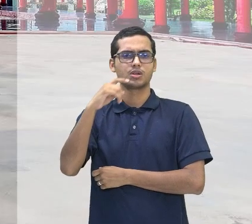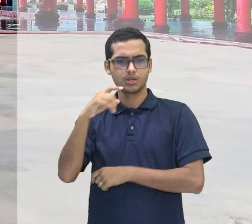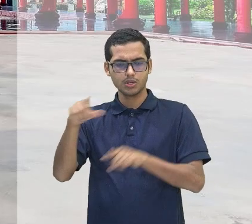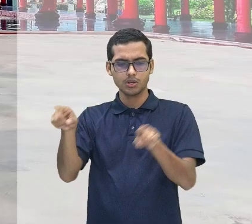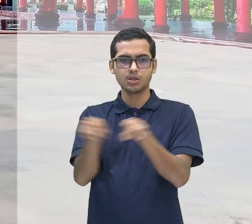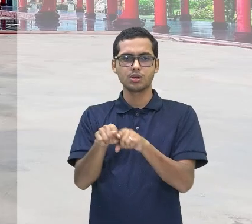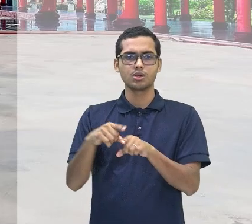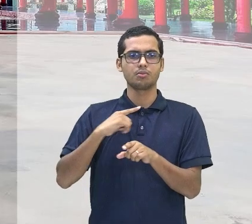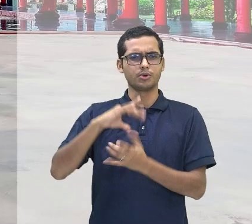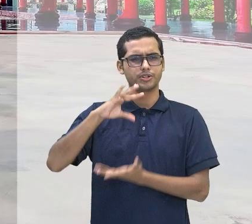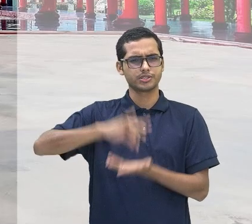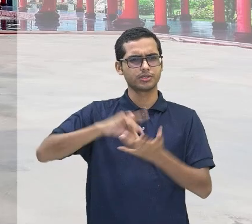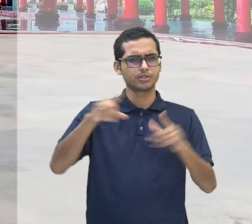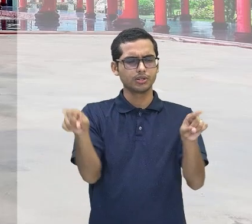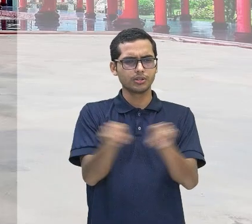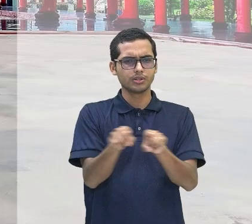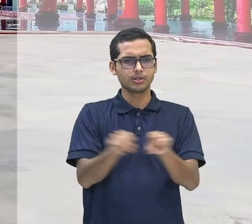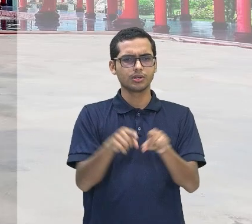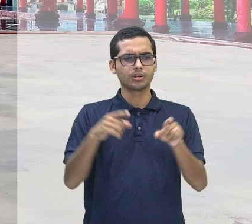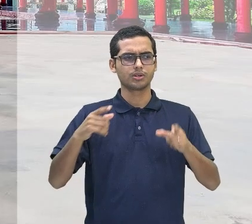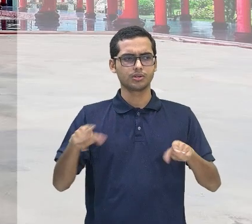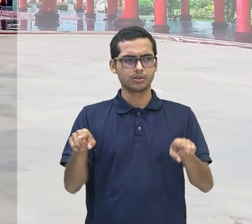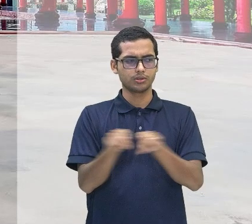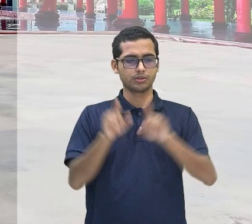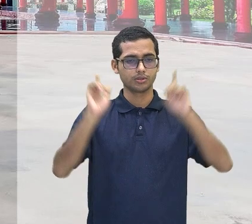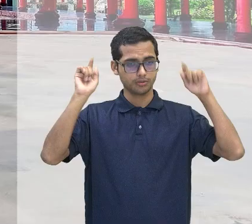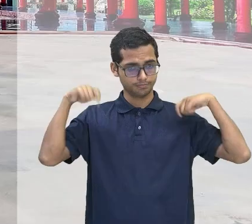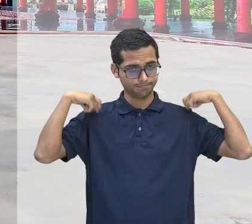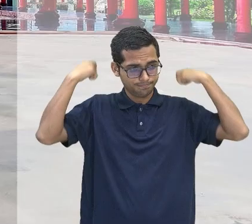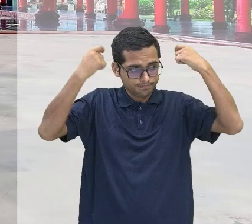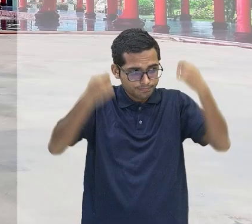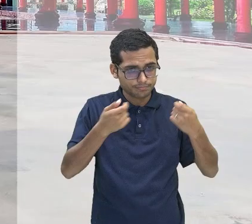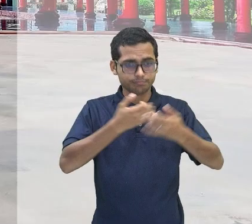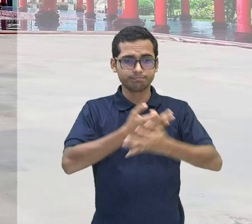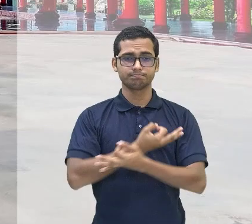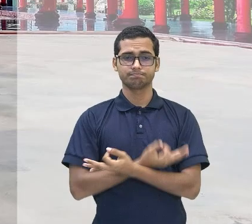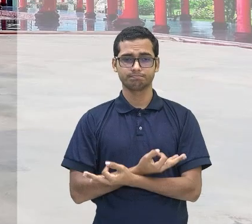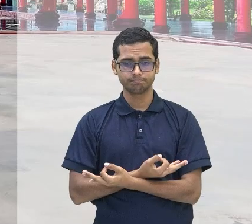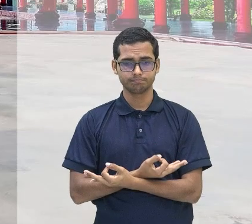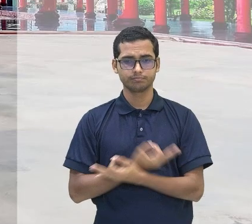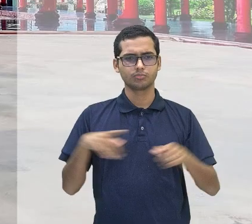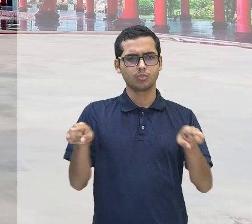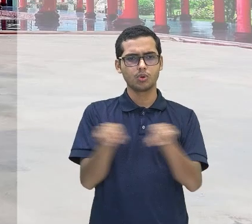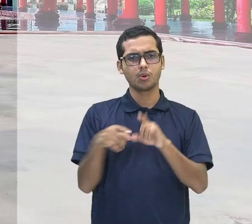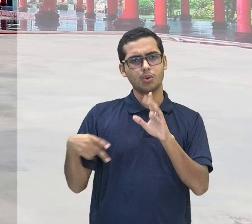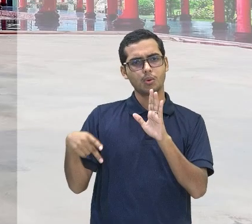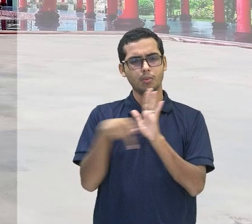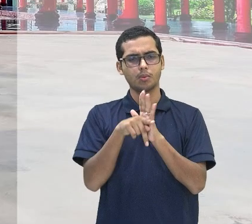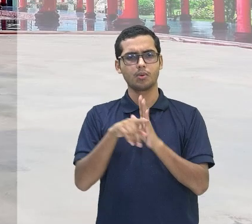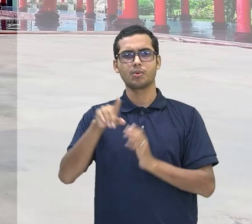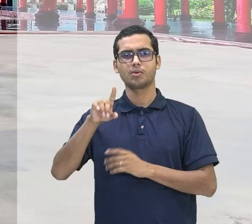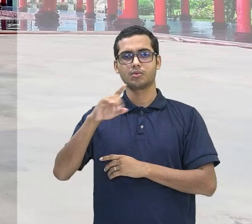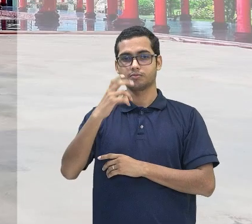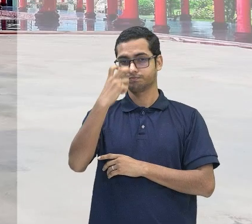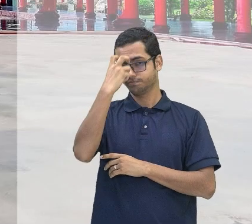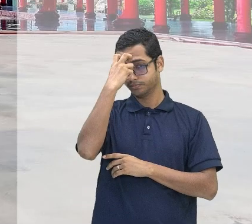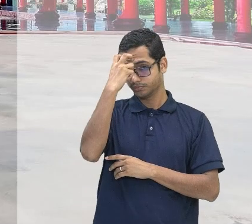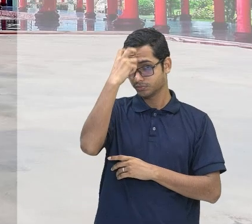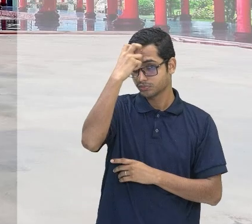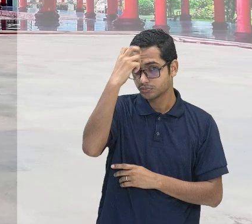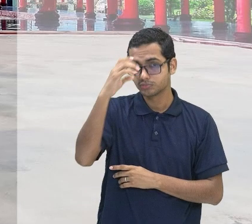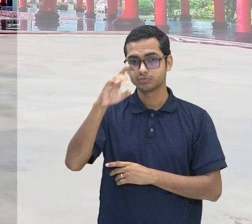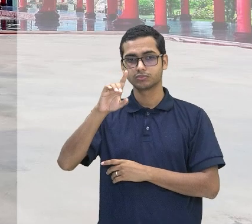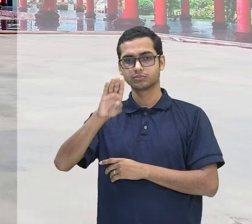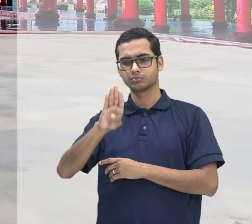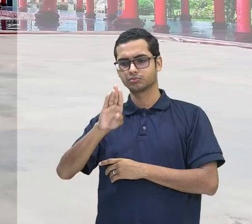monges budistas. Eles é que originaram essa modalidade de luta. E aí, com isso, eles foram expandindo